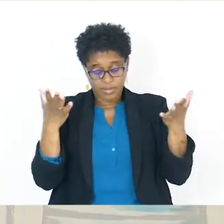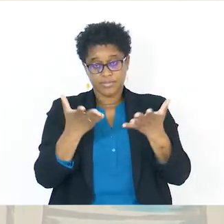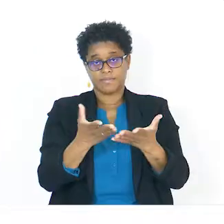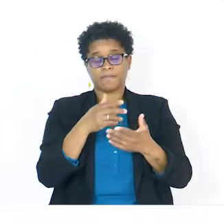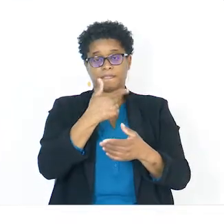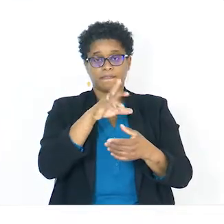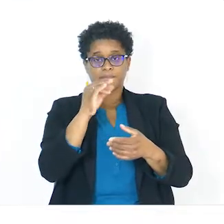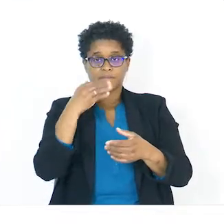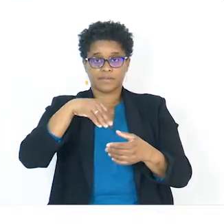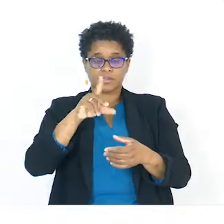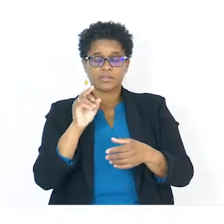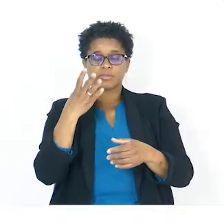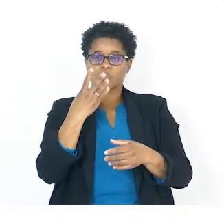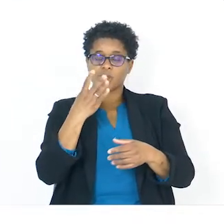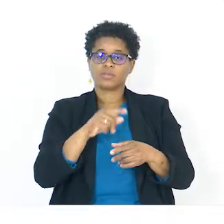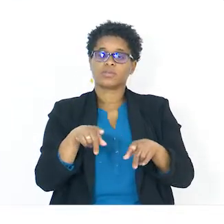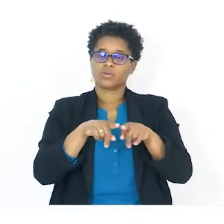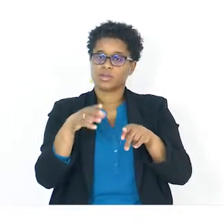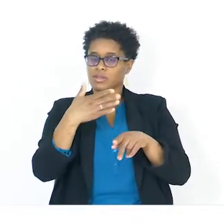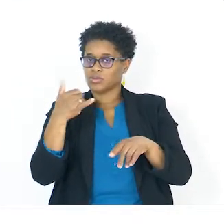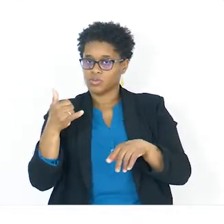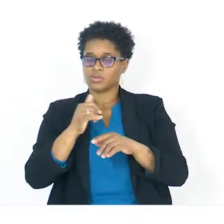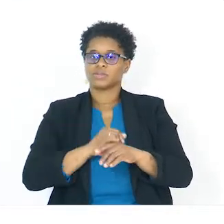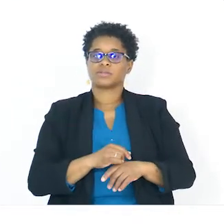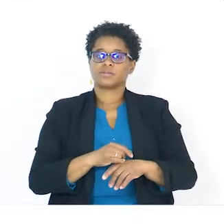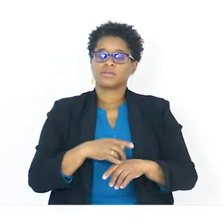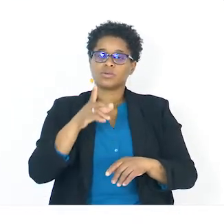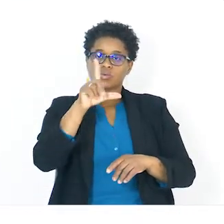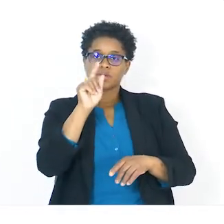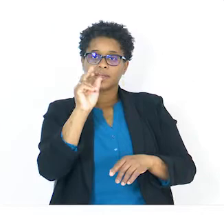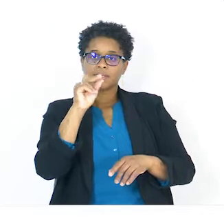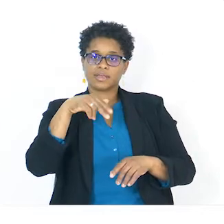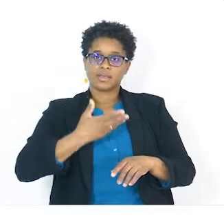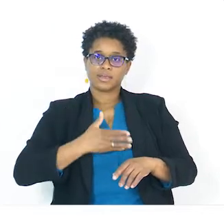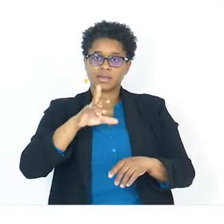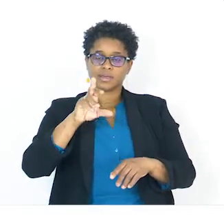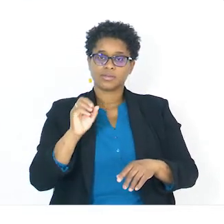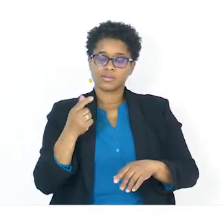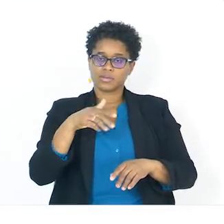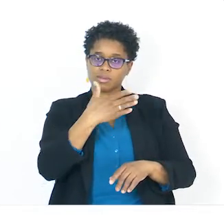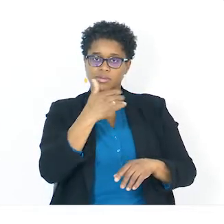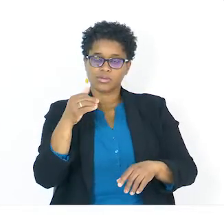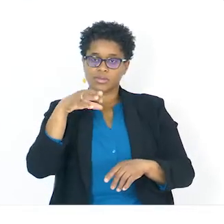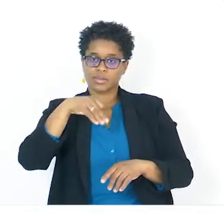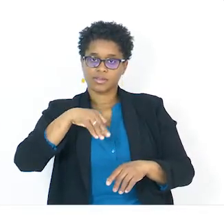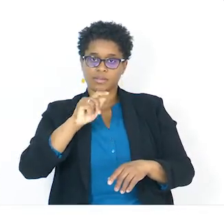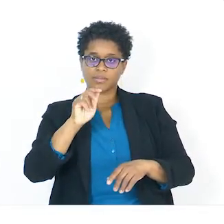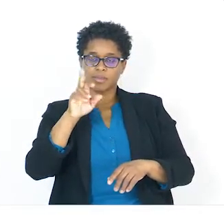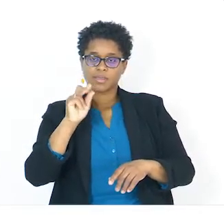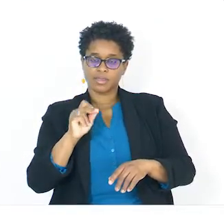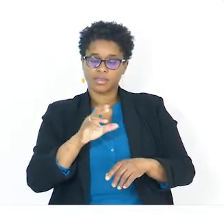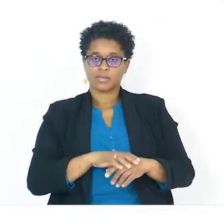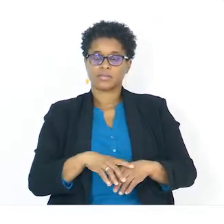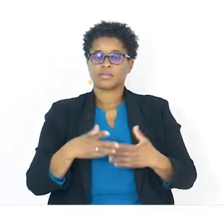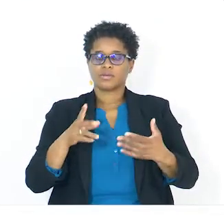Conclusão, o triplo de 4 é 12. O Leandro tem 12 peras.